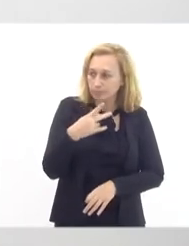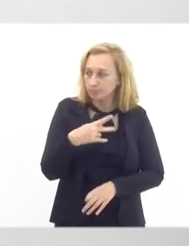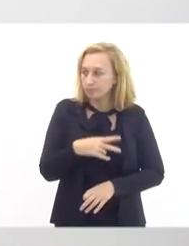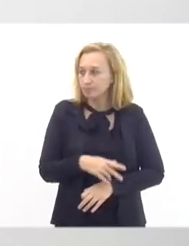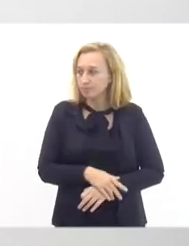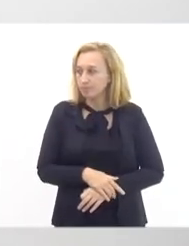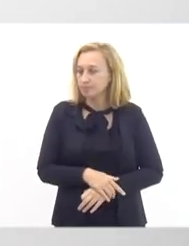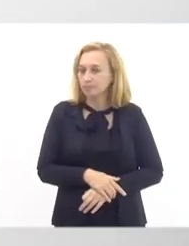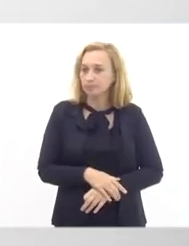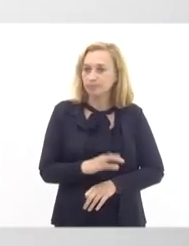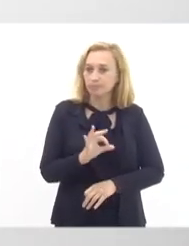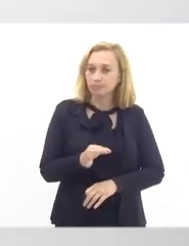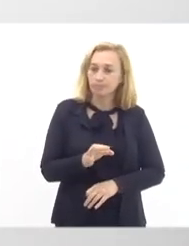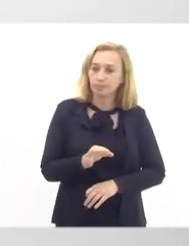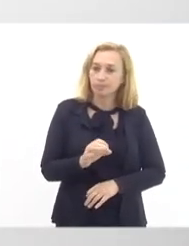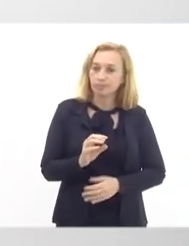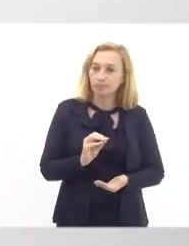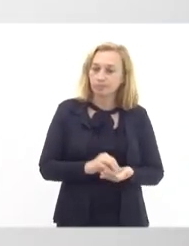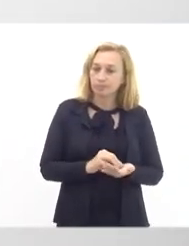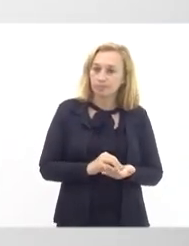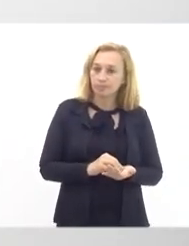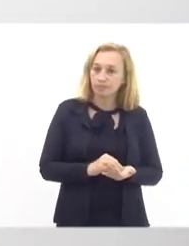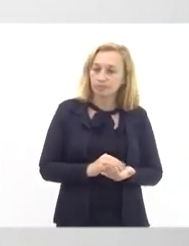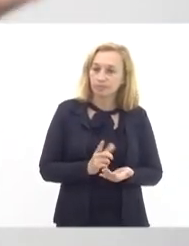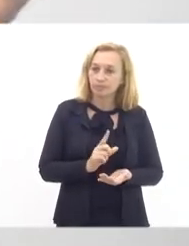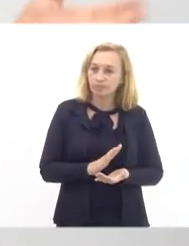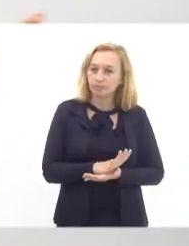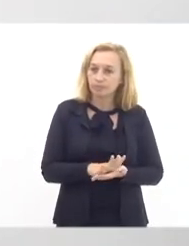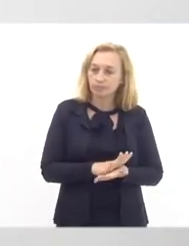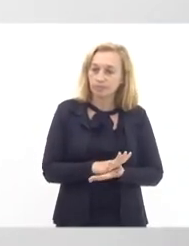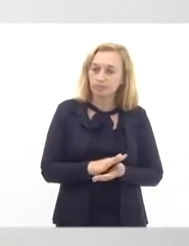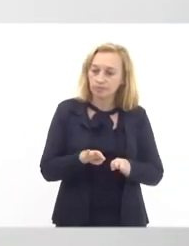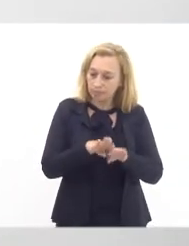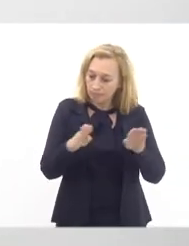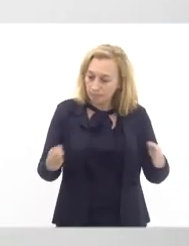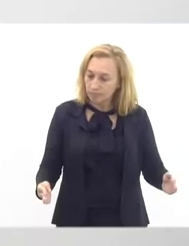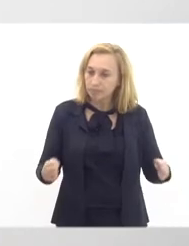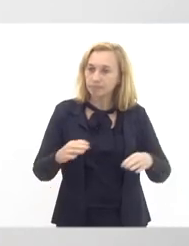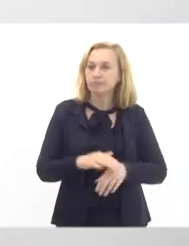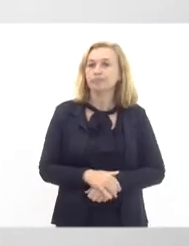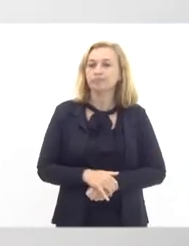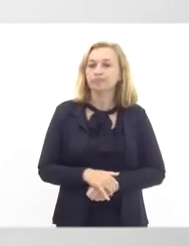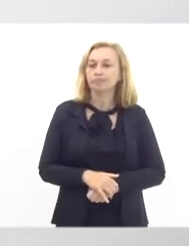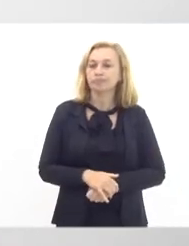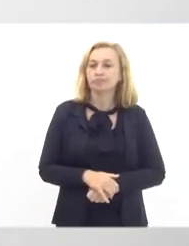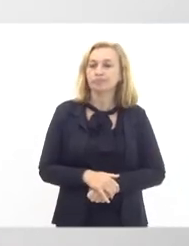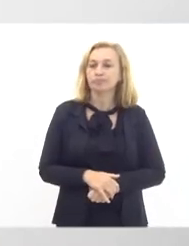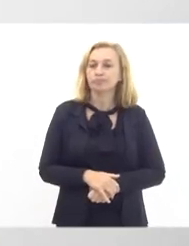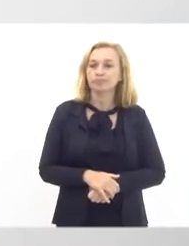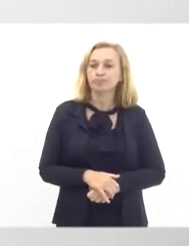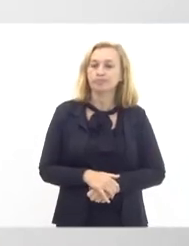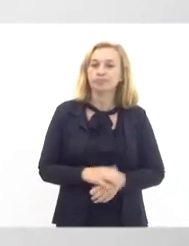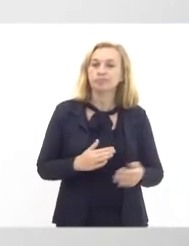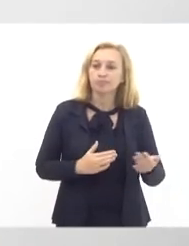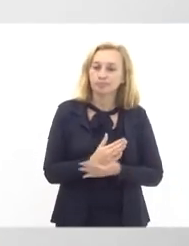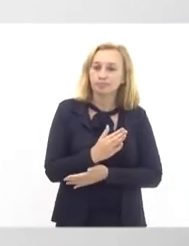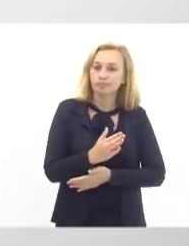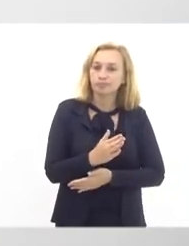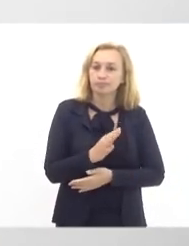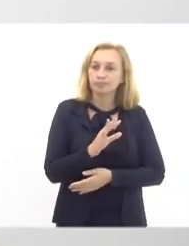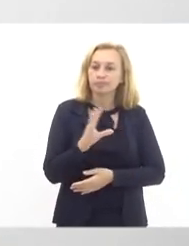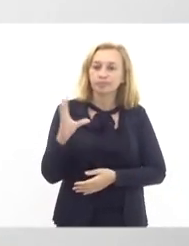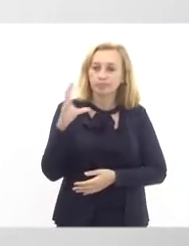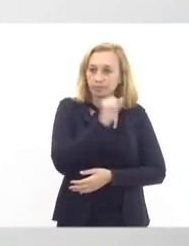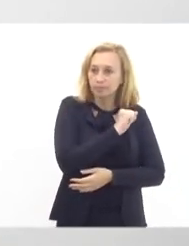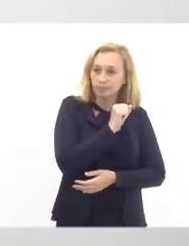que justificativa não se falta para ter essa mesa, né, e para se aprovar isso tão logo.